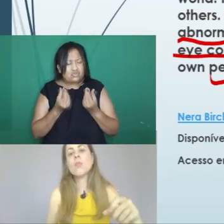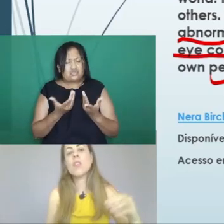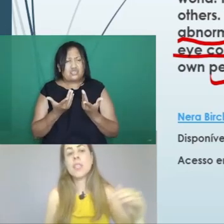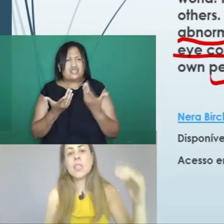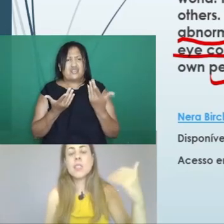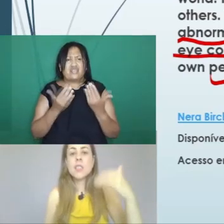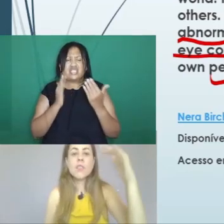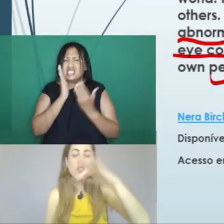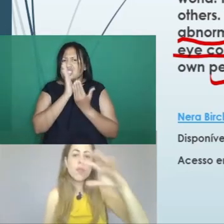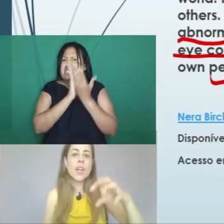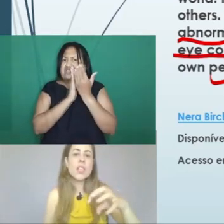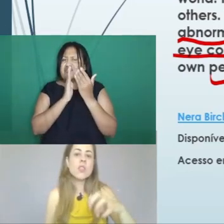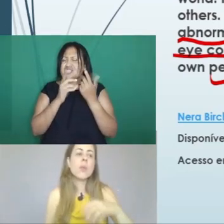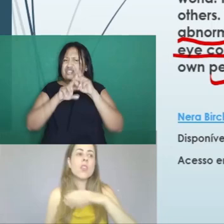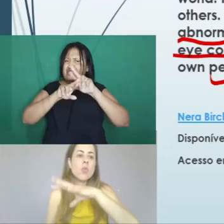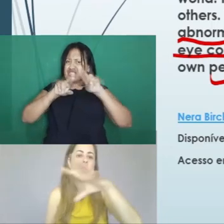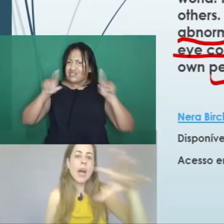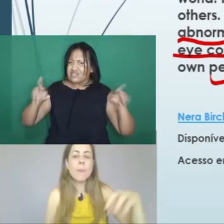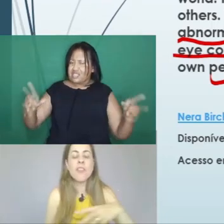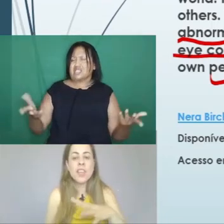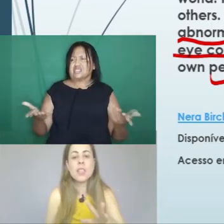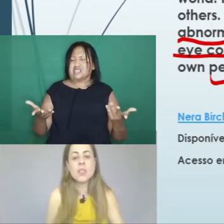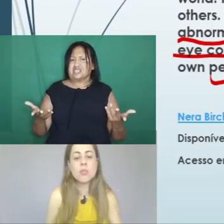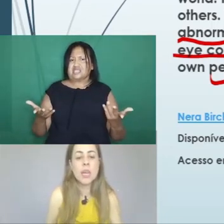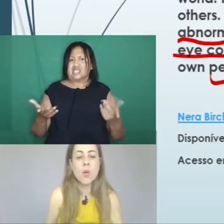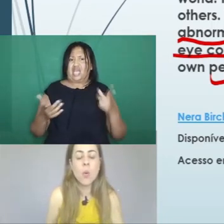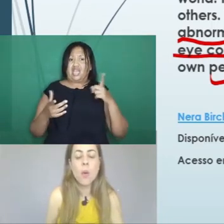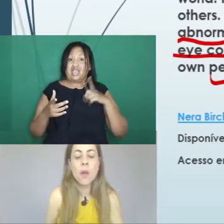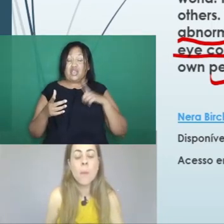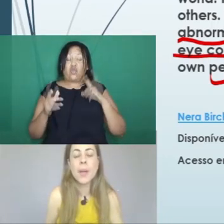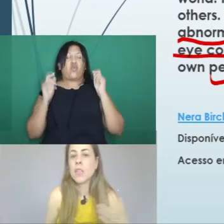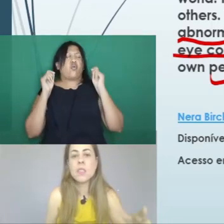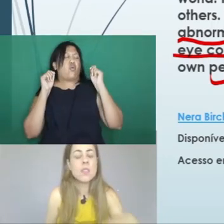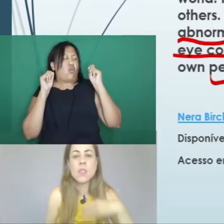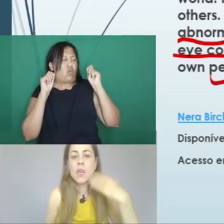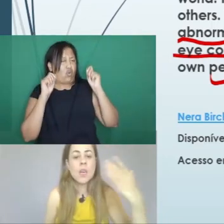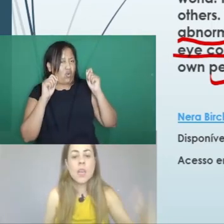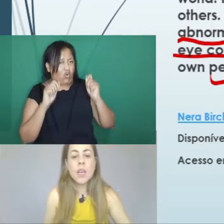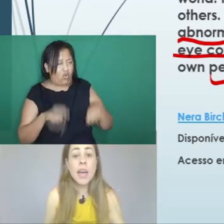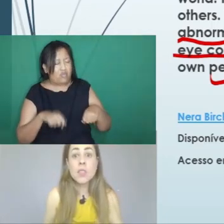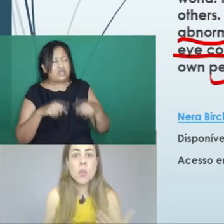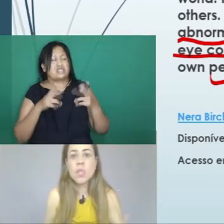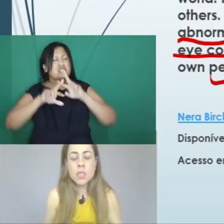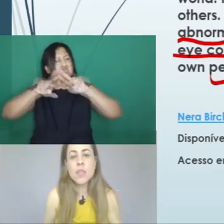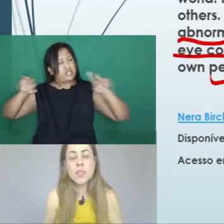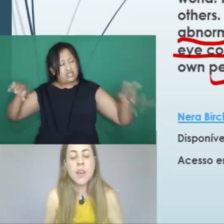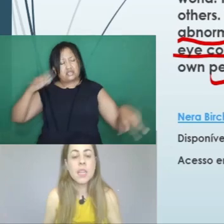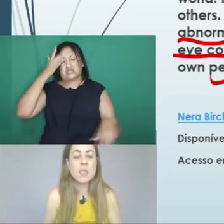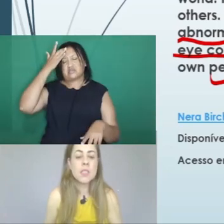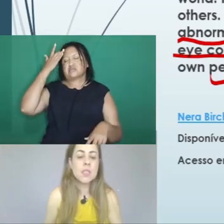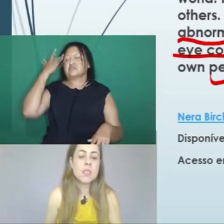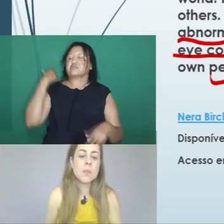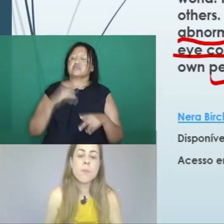condição que vai trazer níveis diferentes mas afetando né competências áreas cognitivas